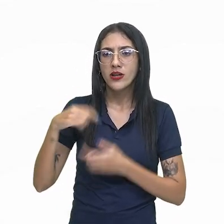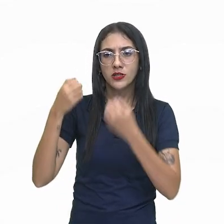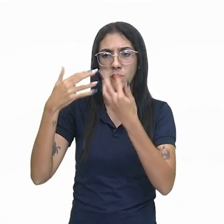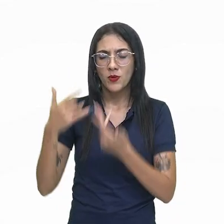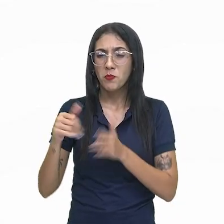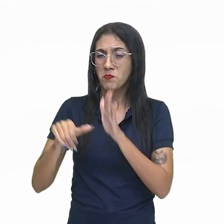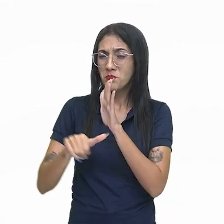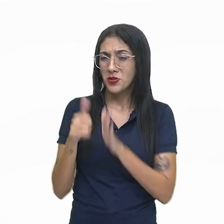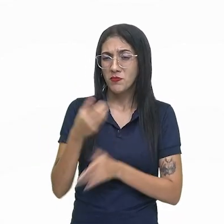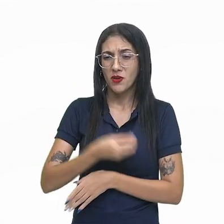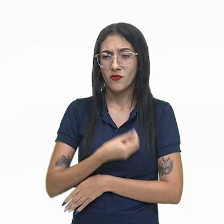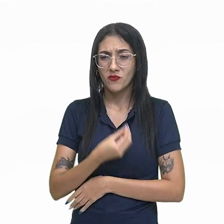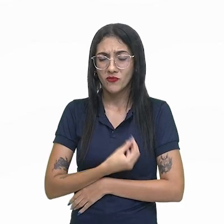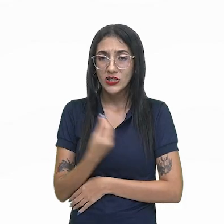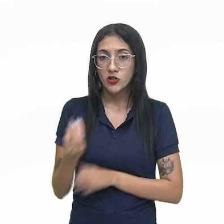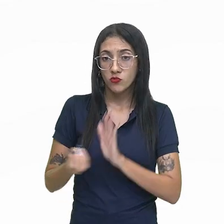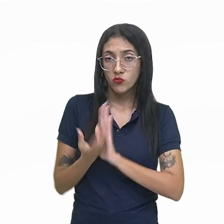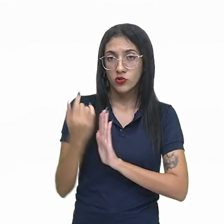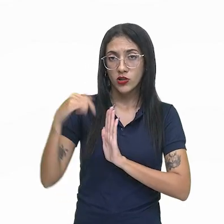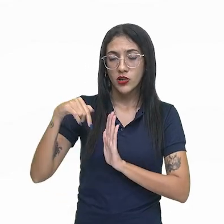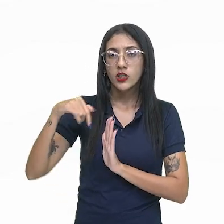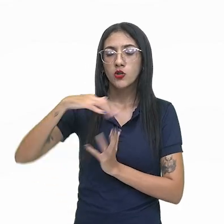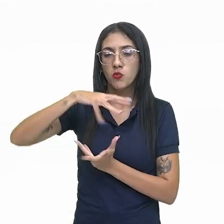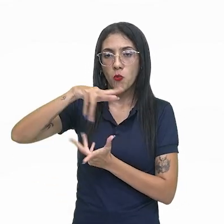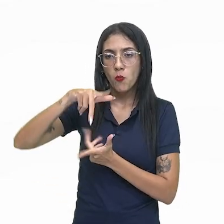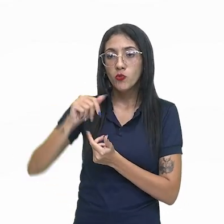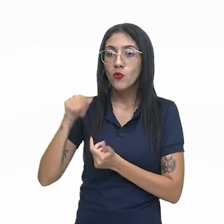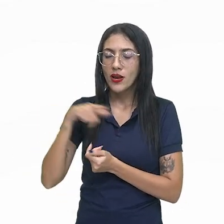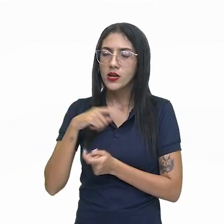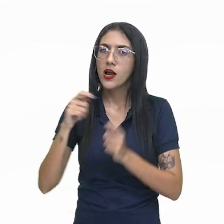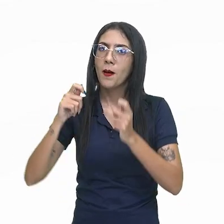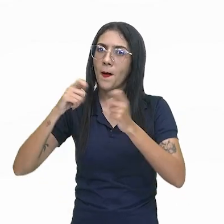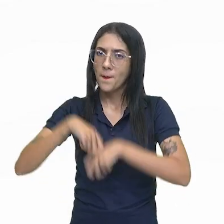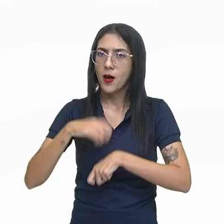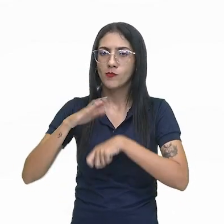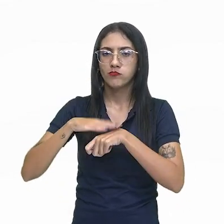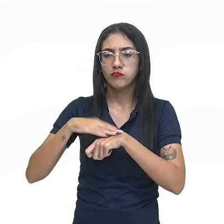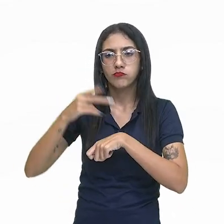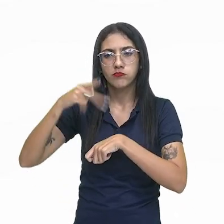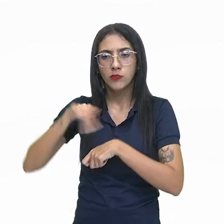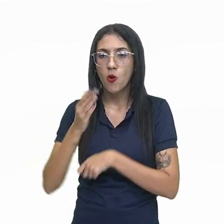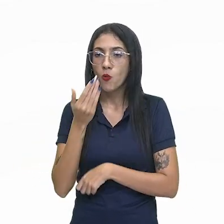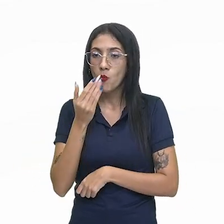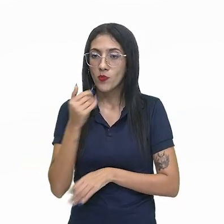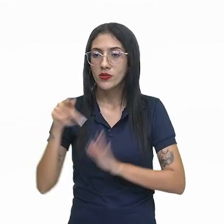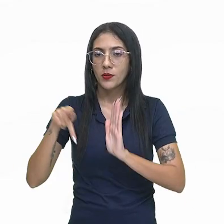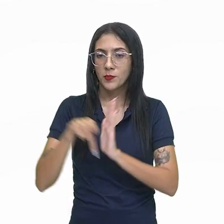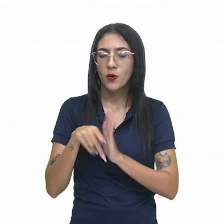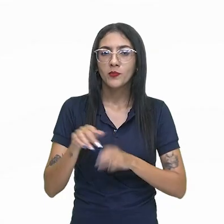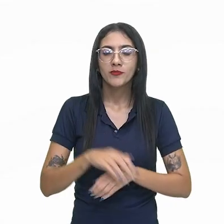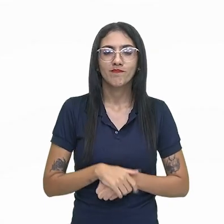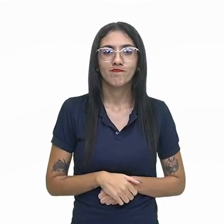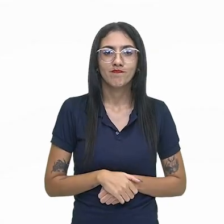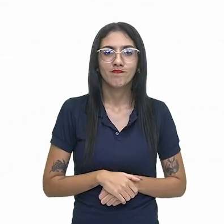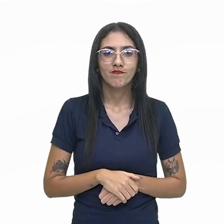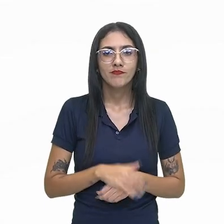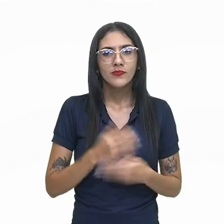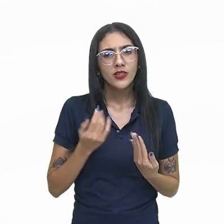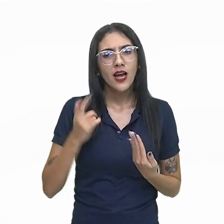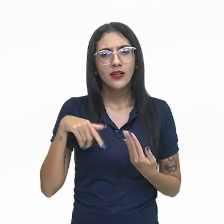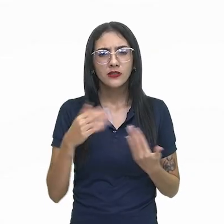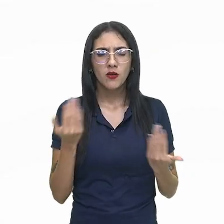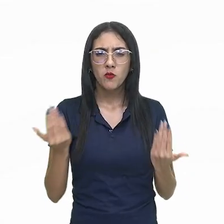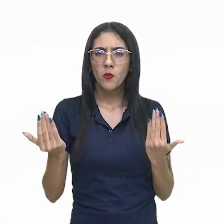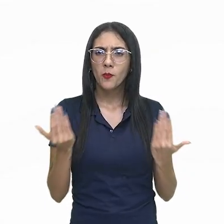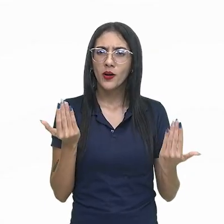que surgiram em nosso planeta eram capazes de produzir o seu próprio alimento. Seguindo aí a ideia de fazer a